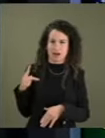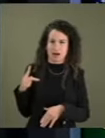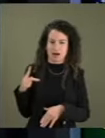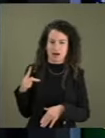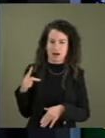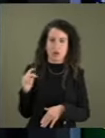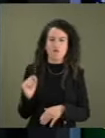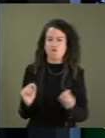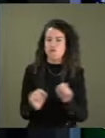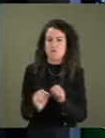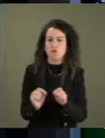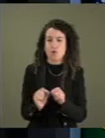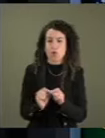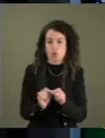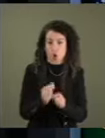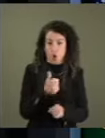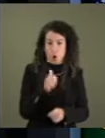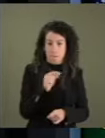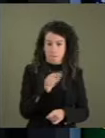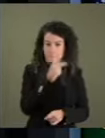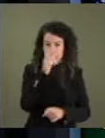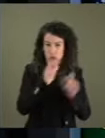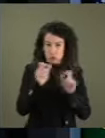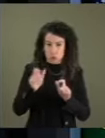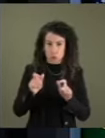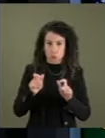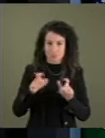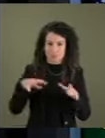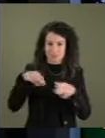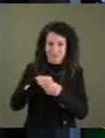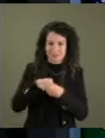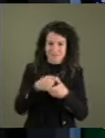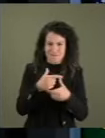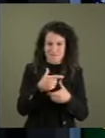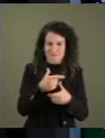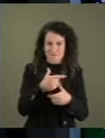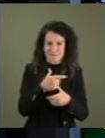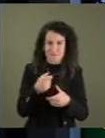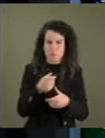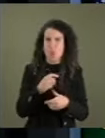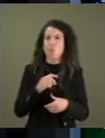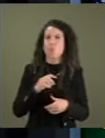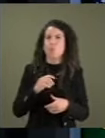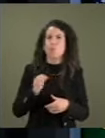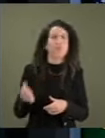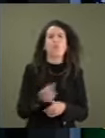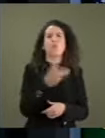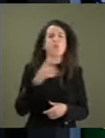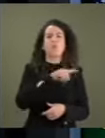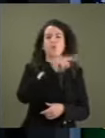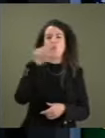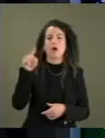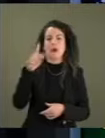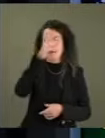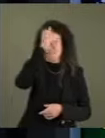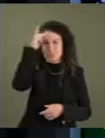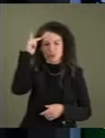de 220 milhões, que nunca receberam nenhum voto,